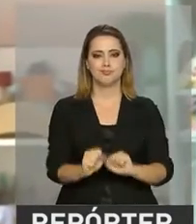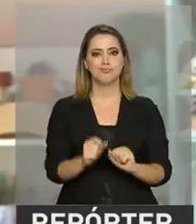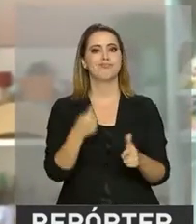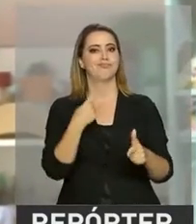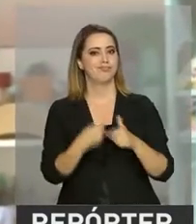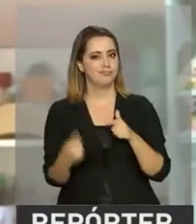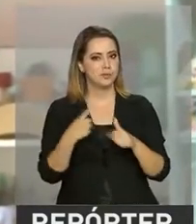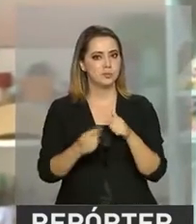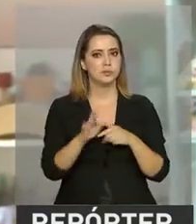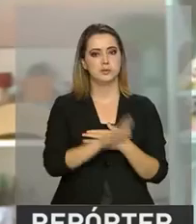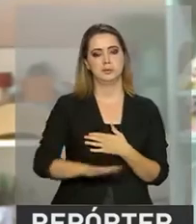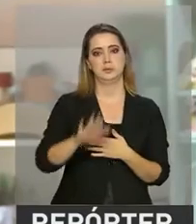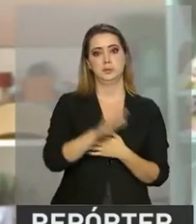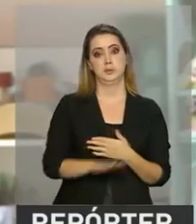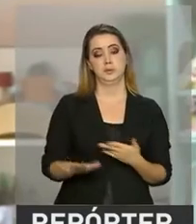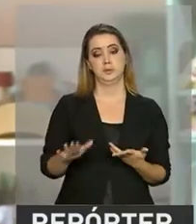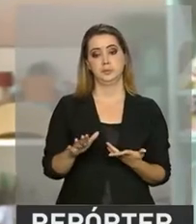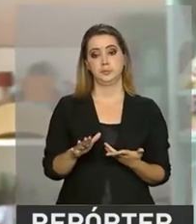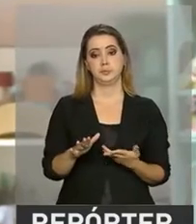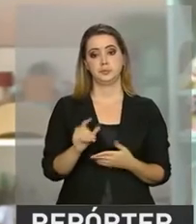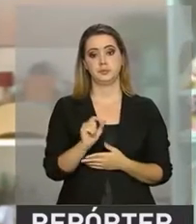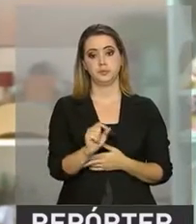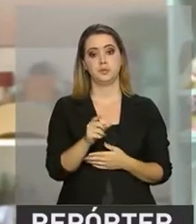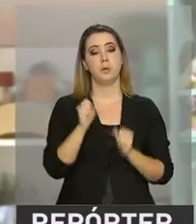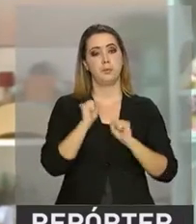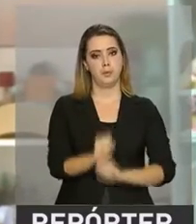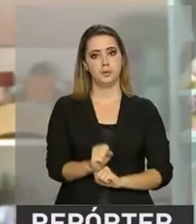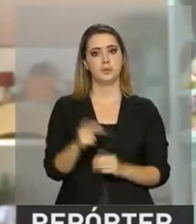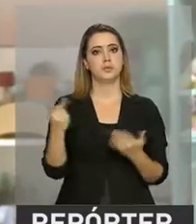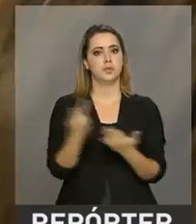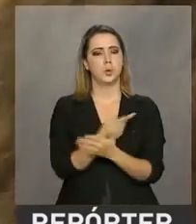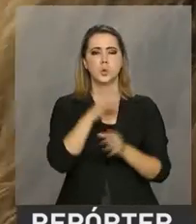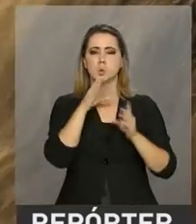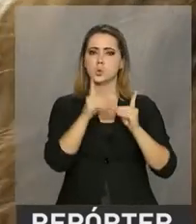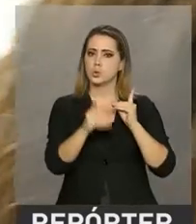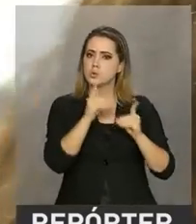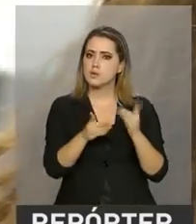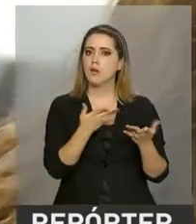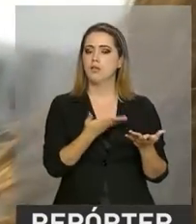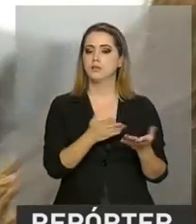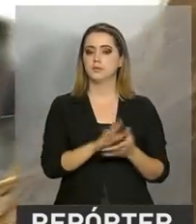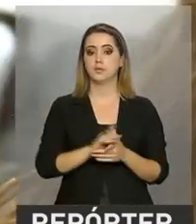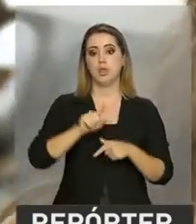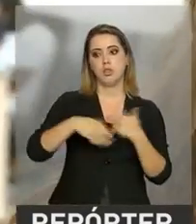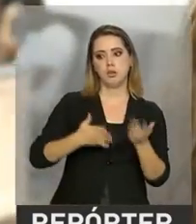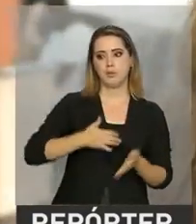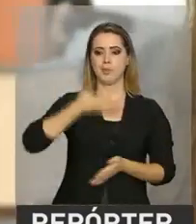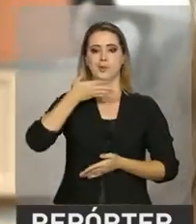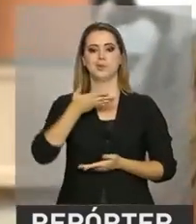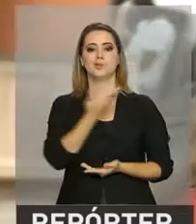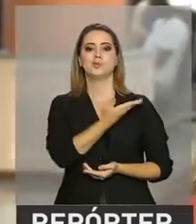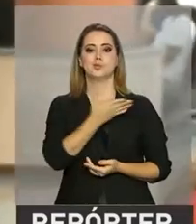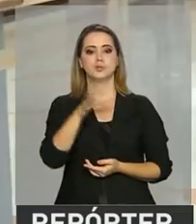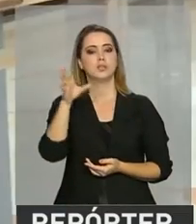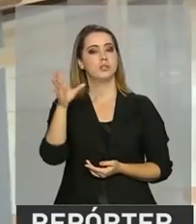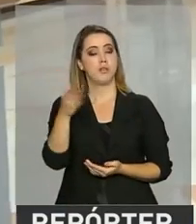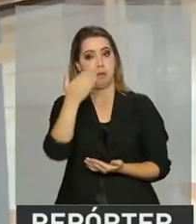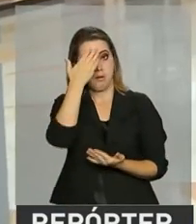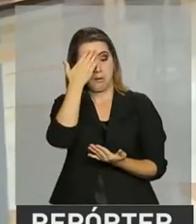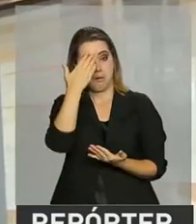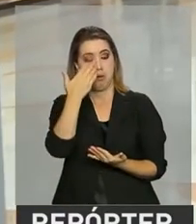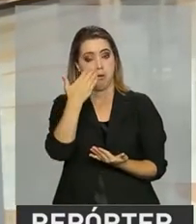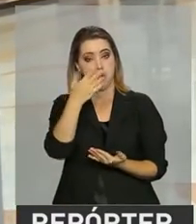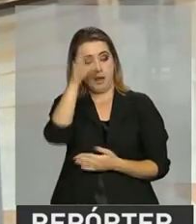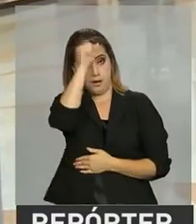a criança com esses produtos next pra gente poder fazer essa discussão depois do susto michele conta que aprendeu a lição e não